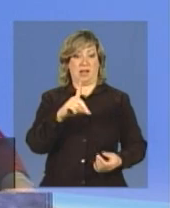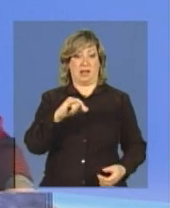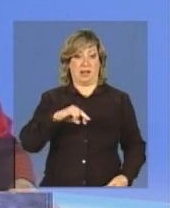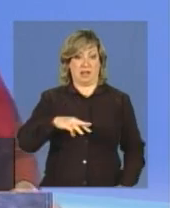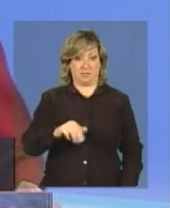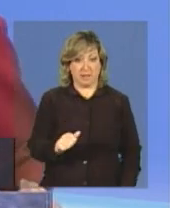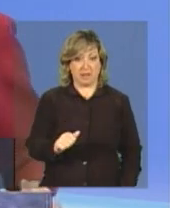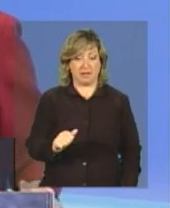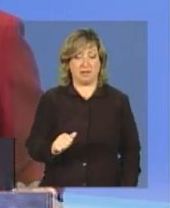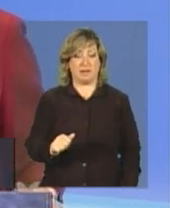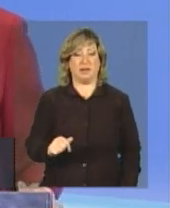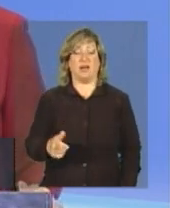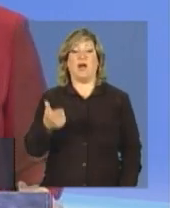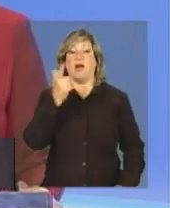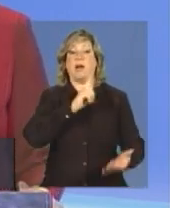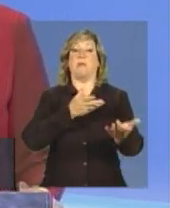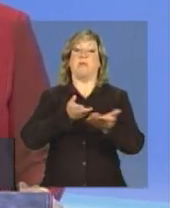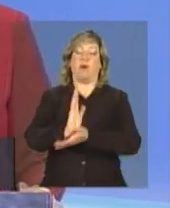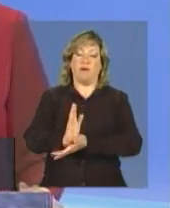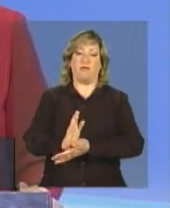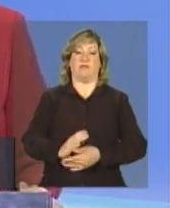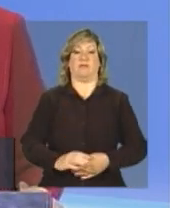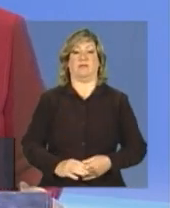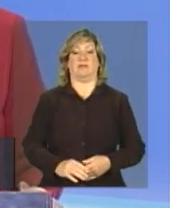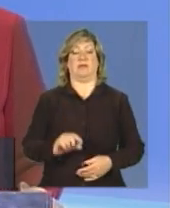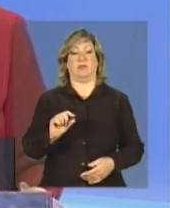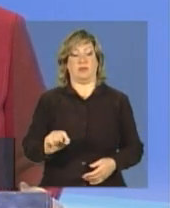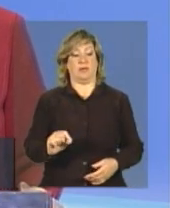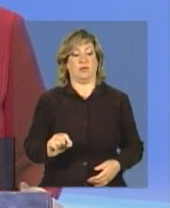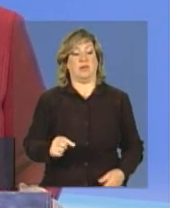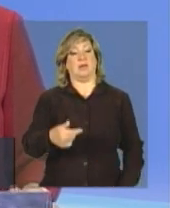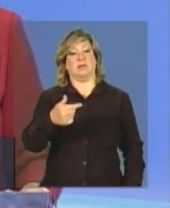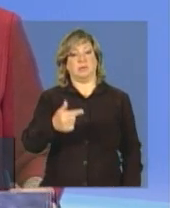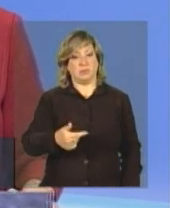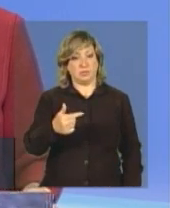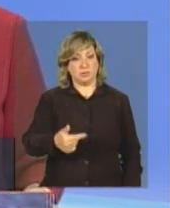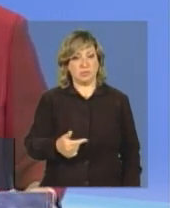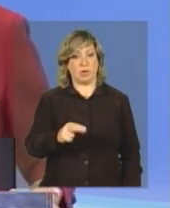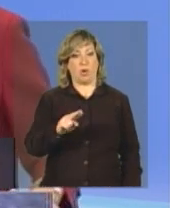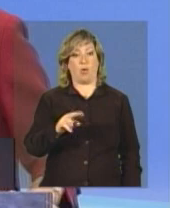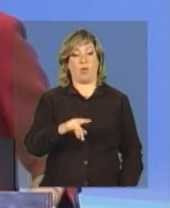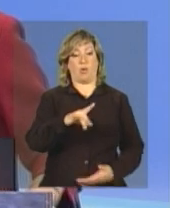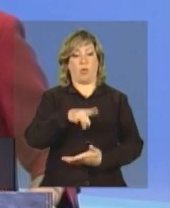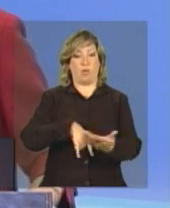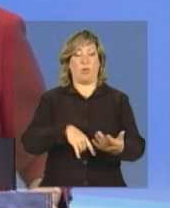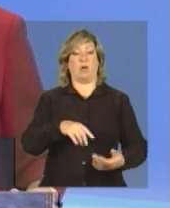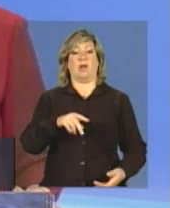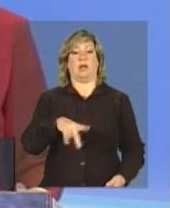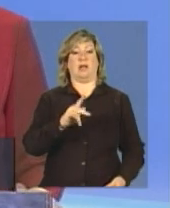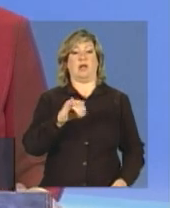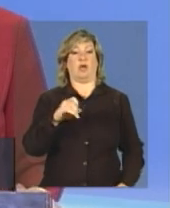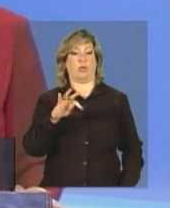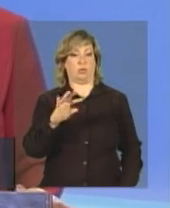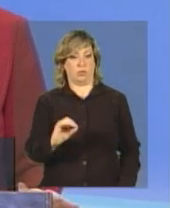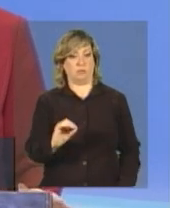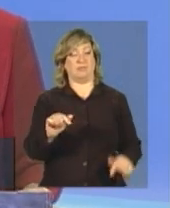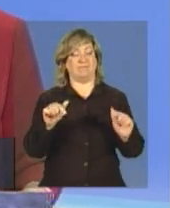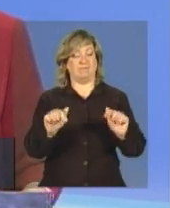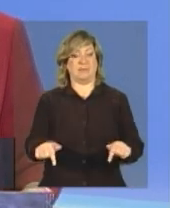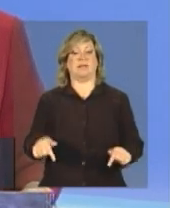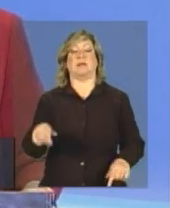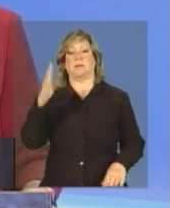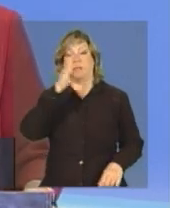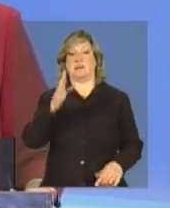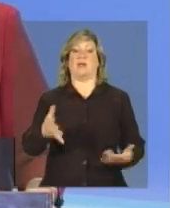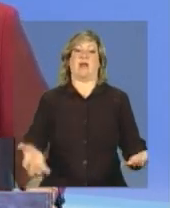Clima aprovasse a segunda rodada do Protocolo de Quioto. Essa é a posição